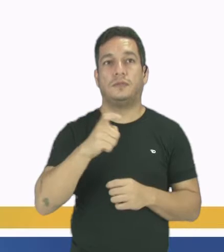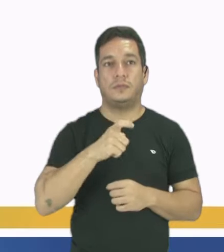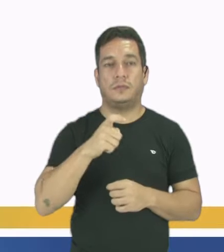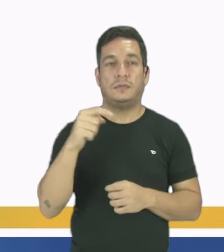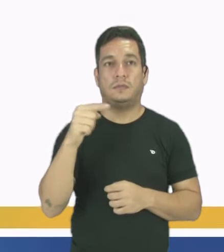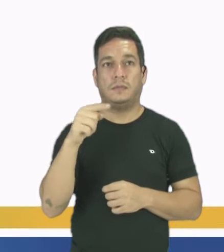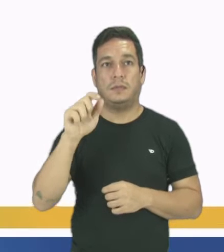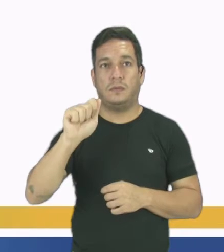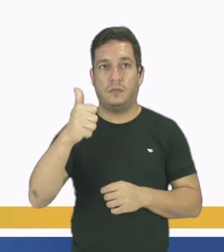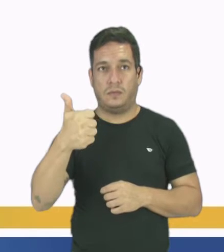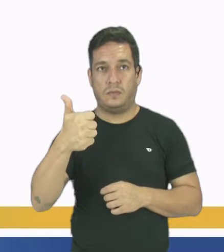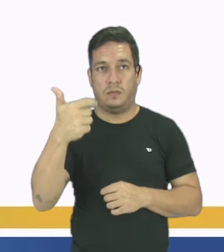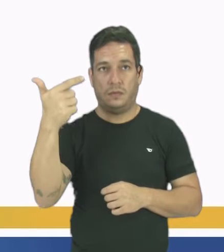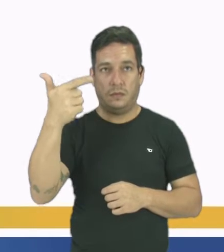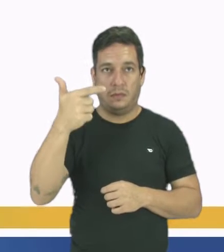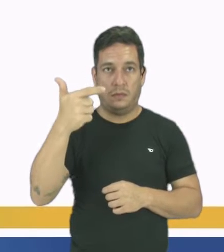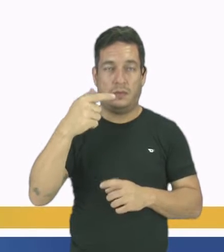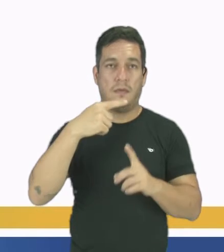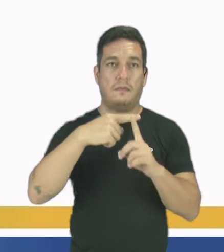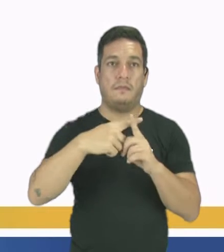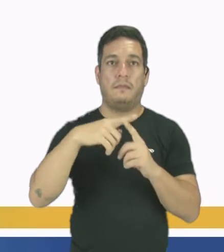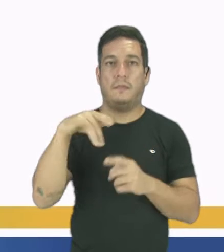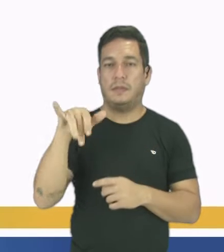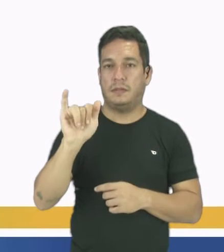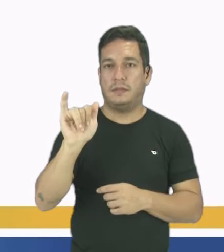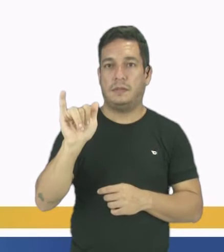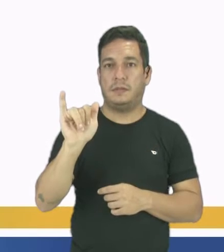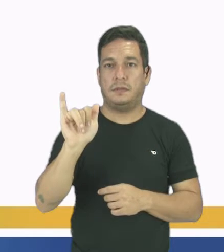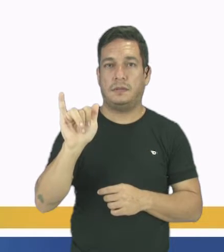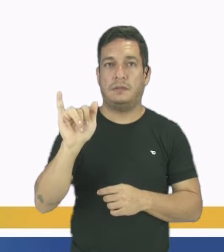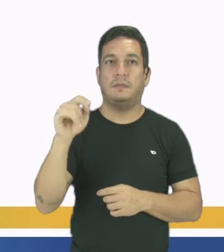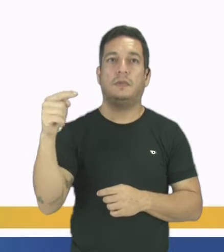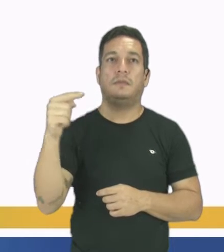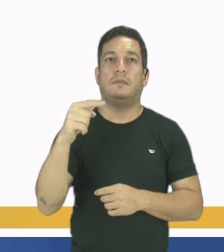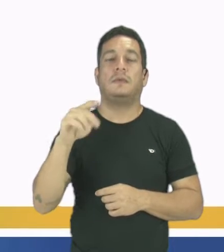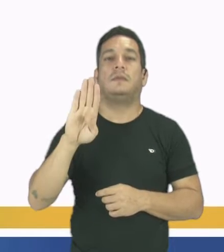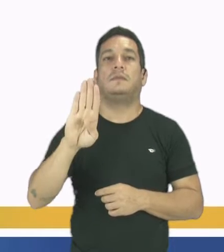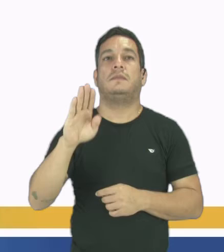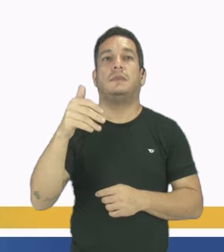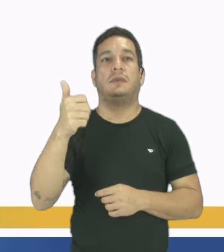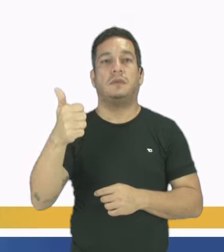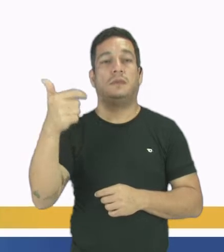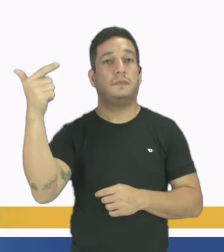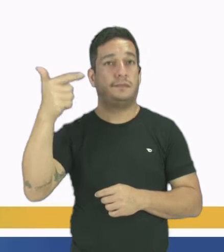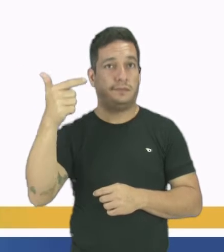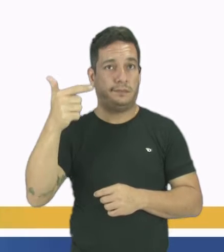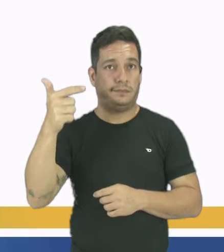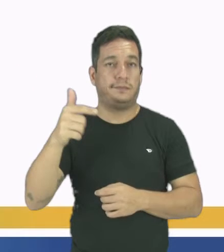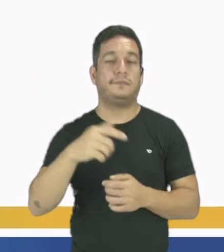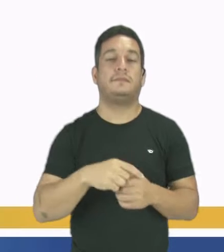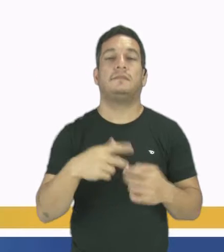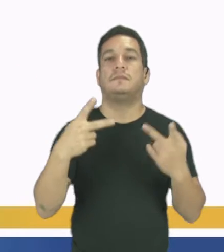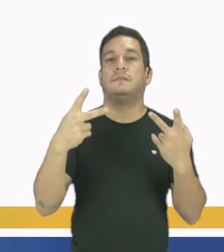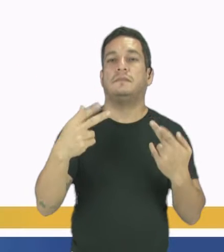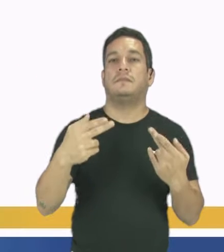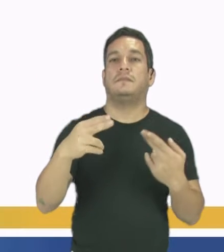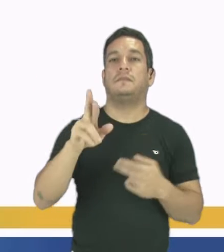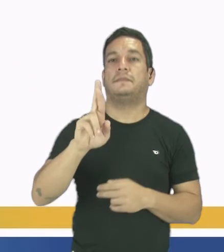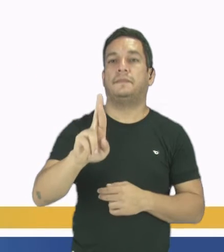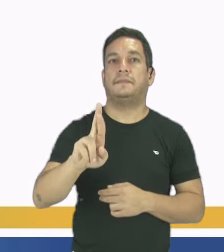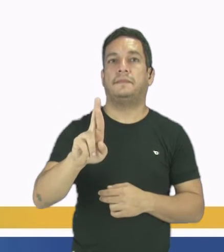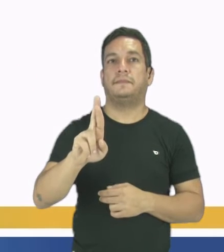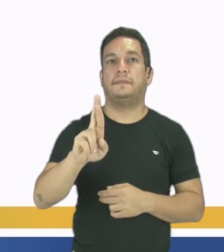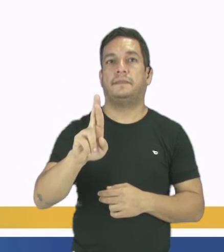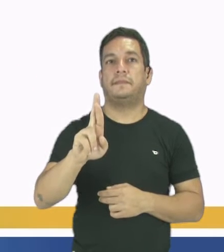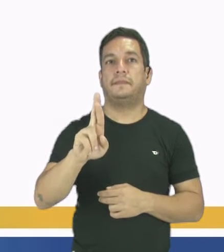x menos a1 elevado ao quadrado mais y menos b1 elevado ao quadrado é